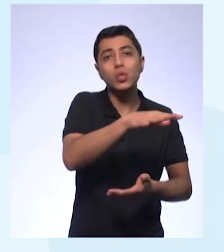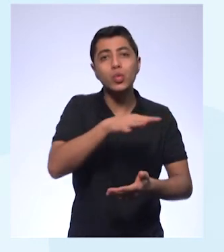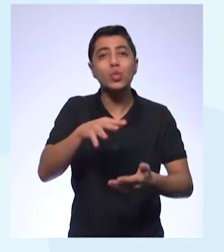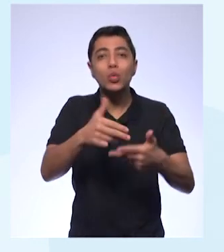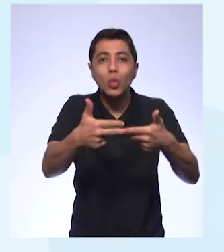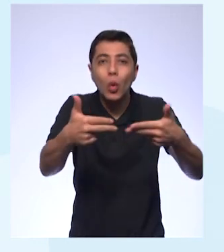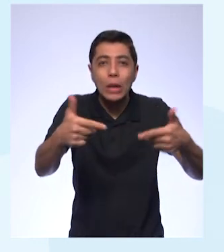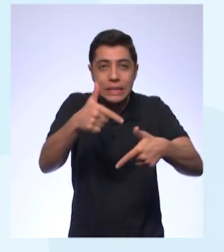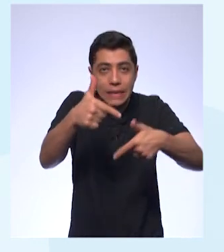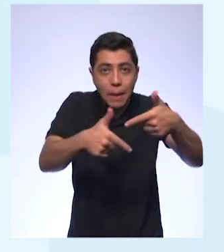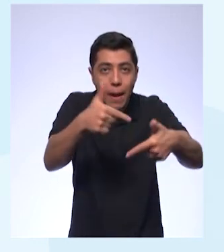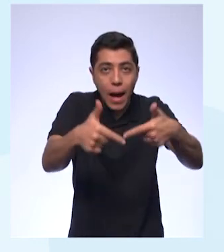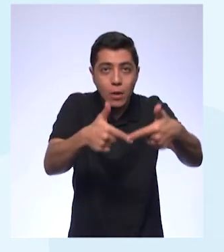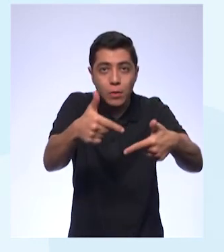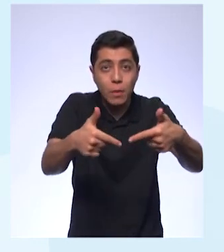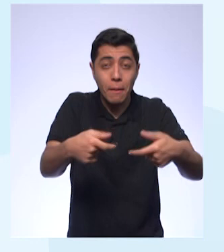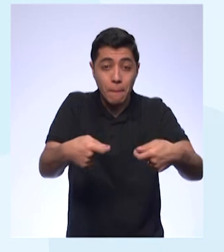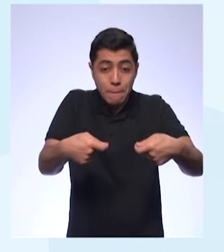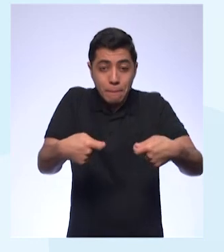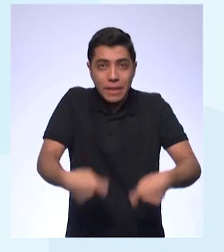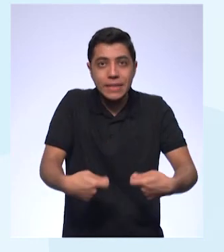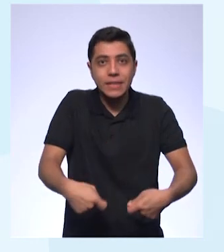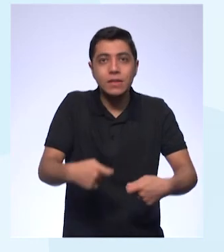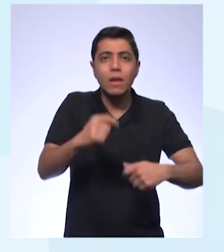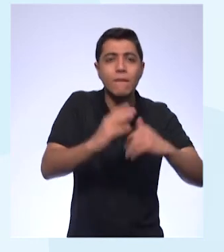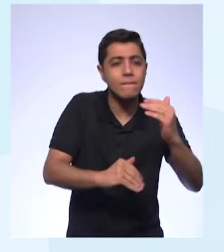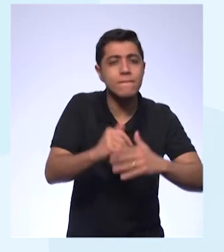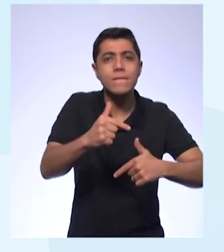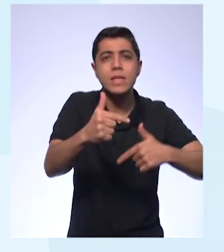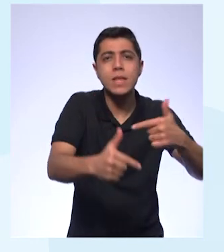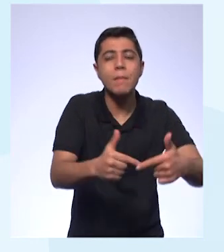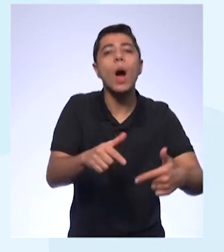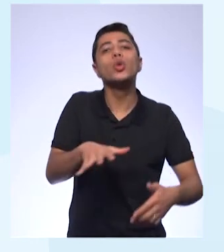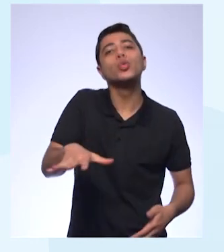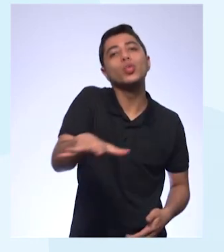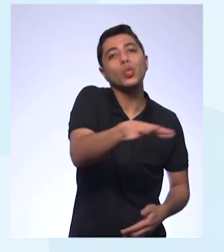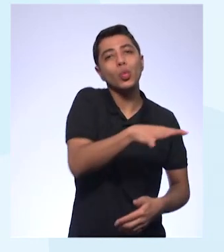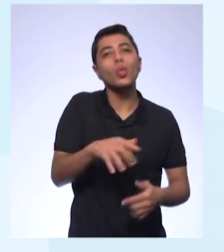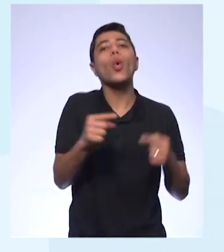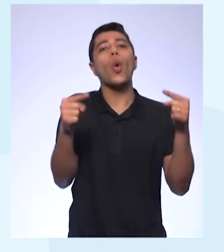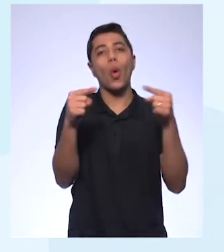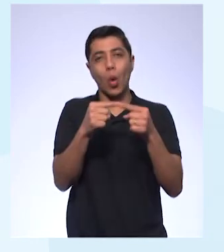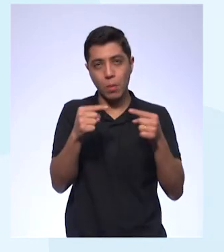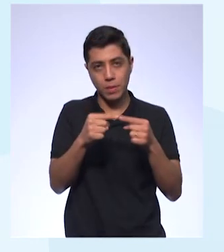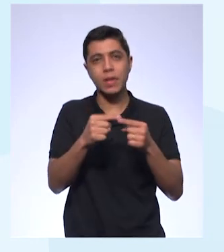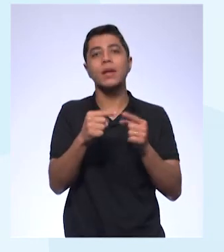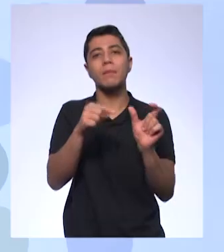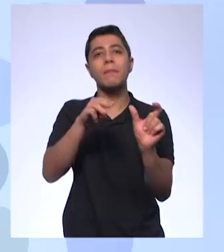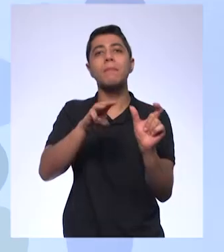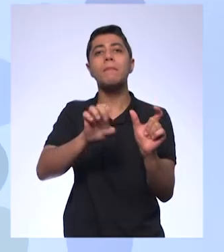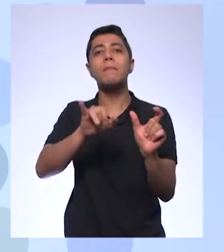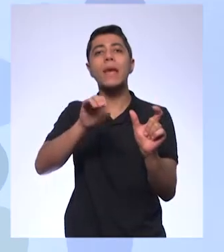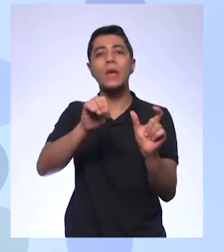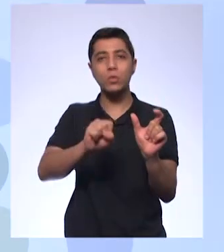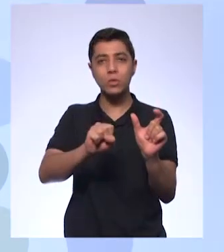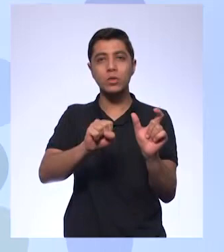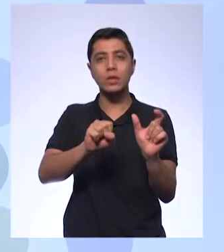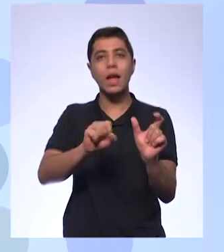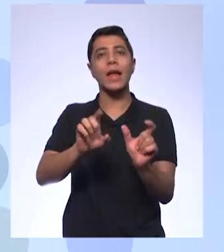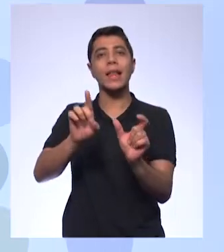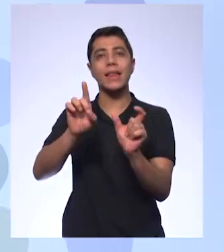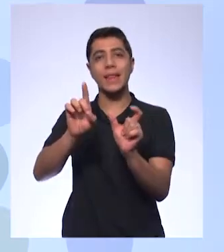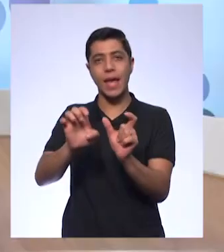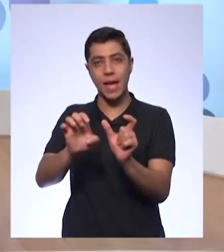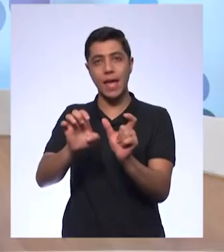materiais necessários para o trabalhador executar as suas atividades. Então, por exemplo, aqui no meu caso, né,